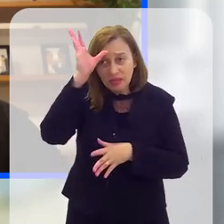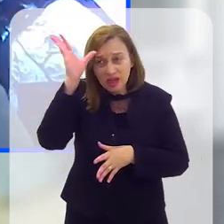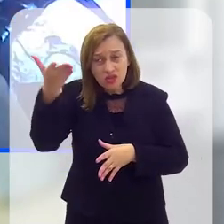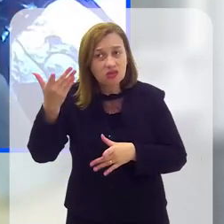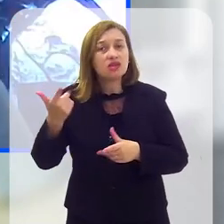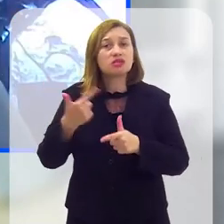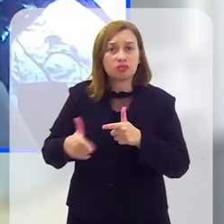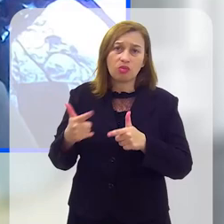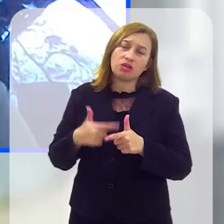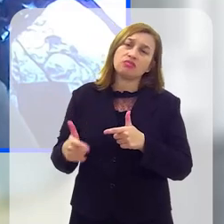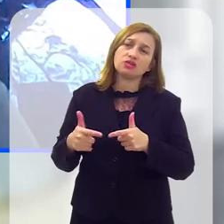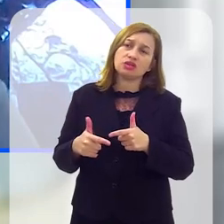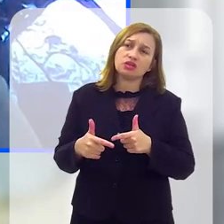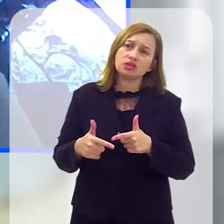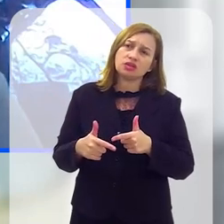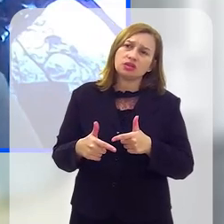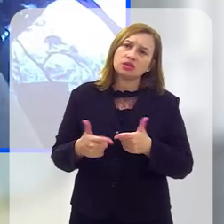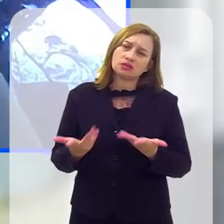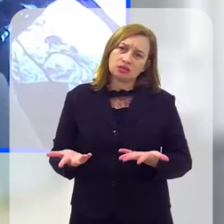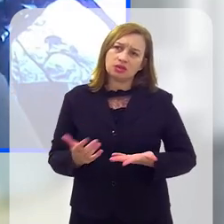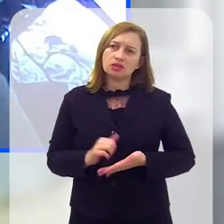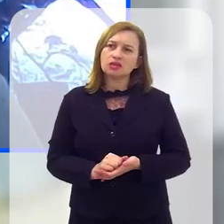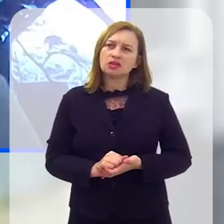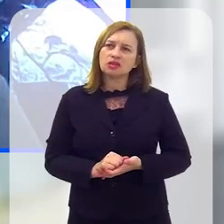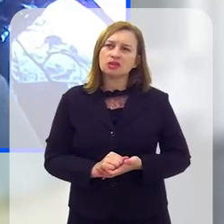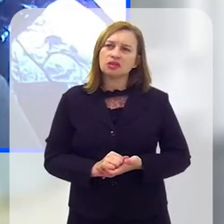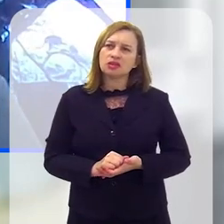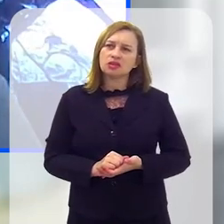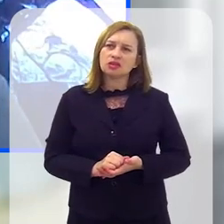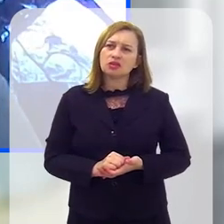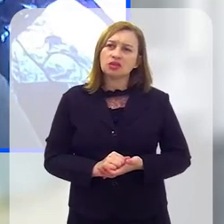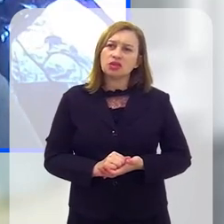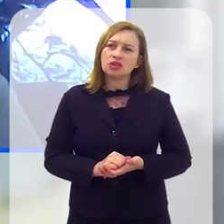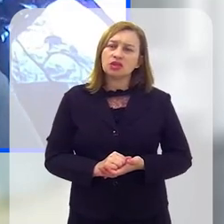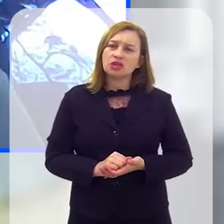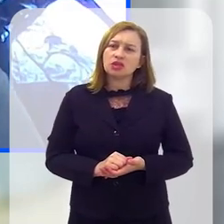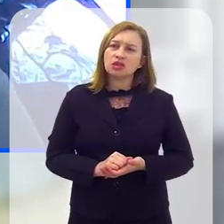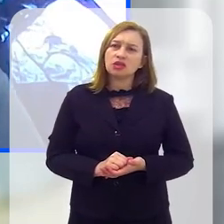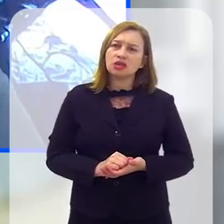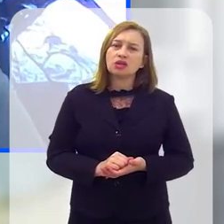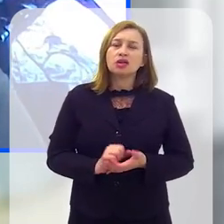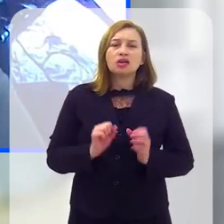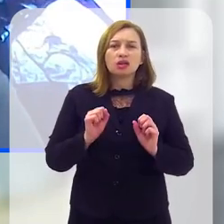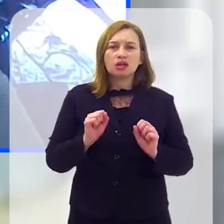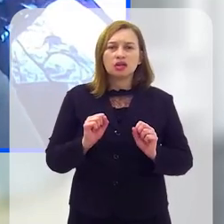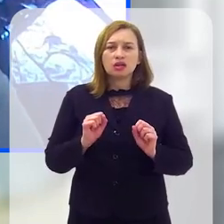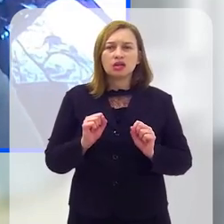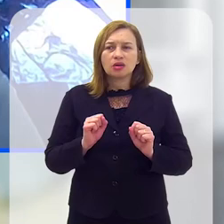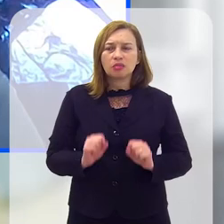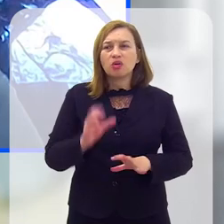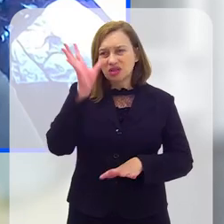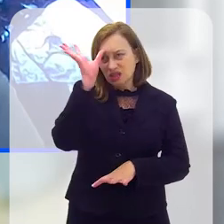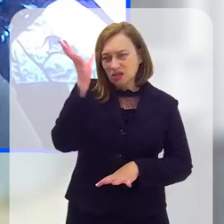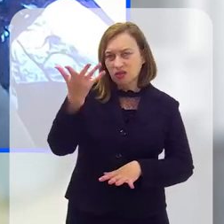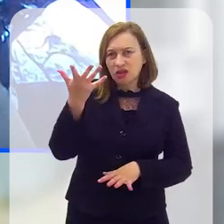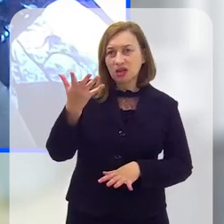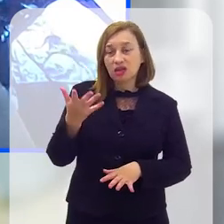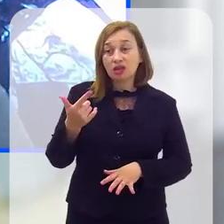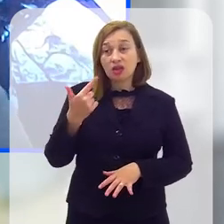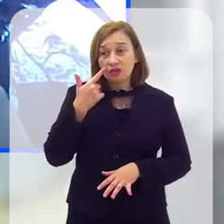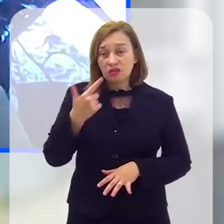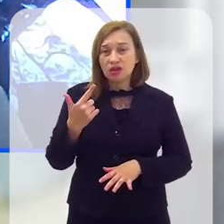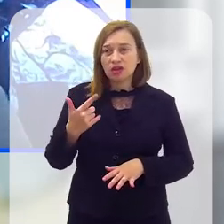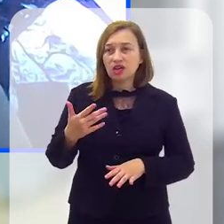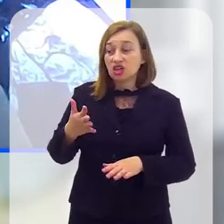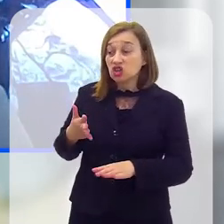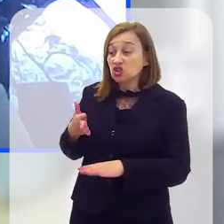para resolver essa questão e que isso passe a ser solucionado. Então, você garantir que cheguem os